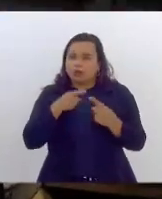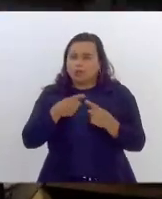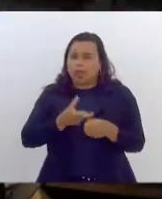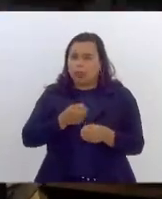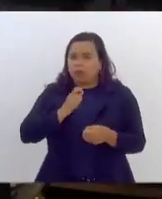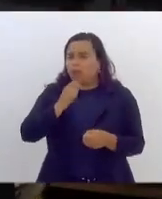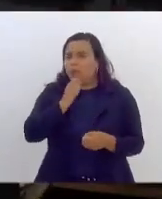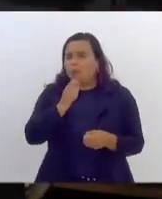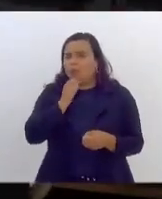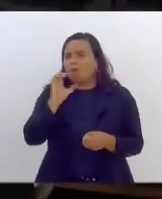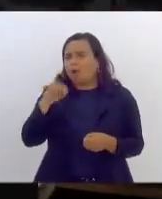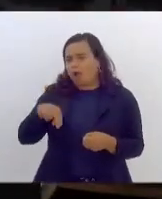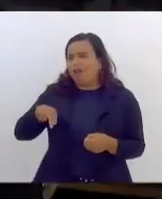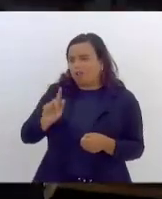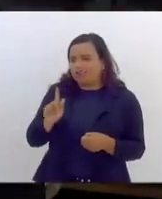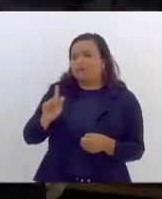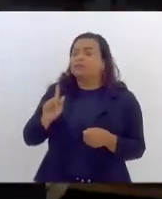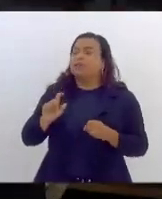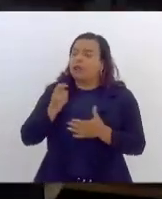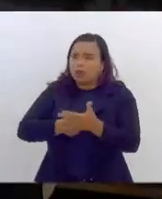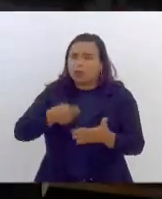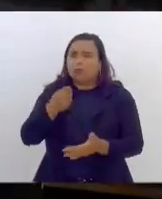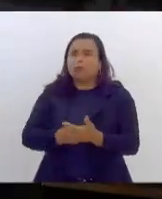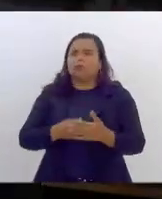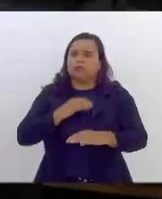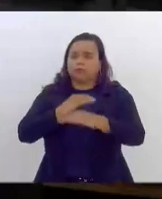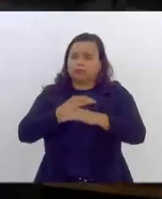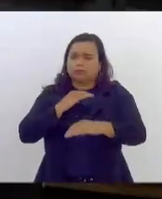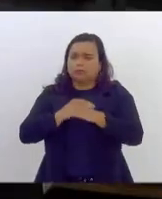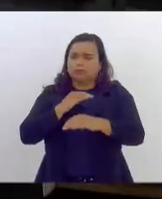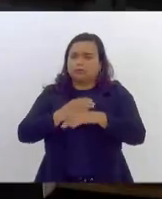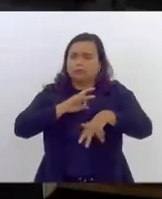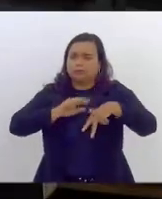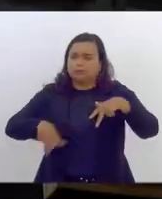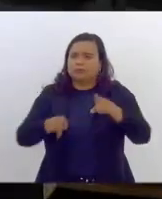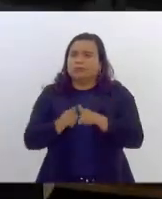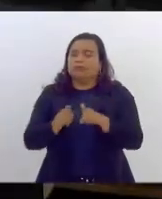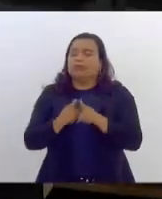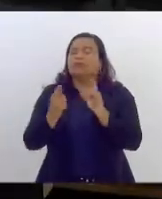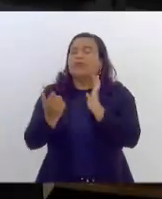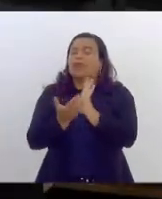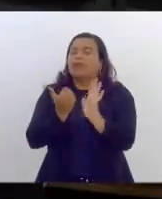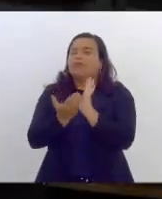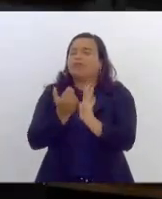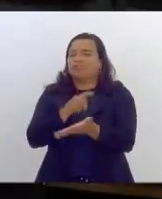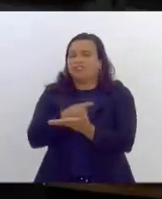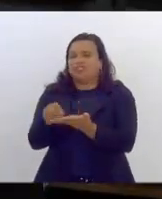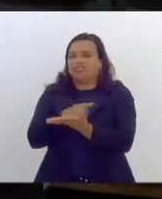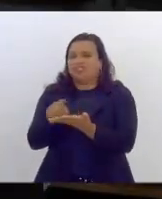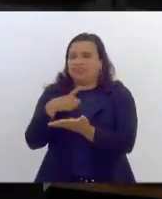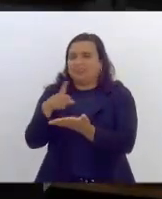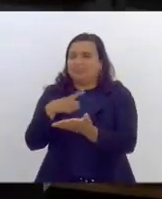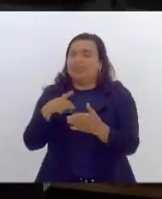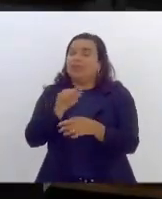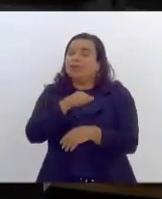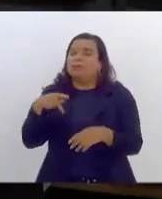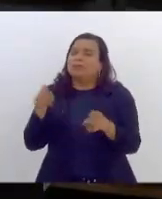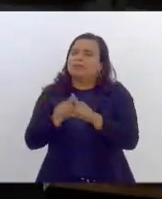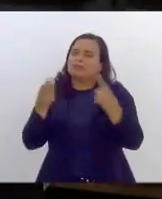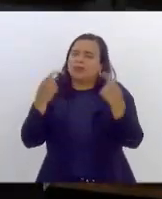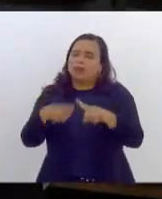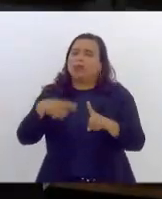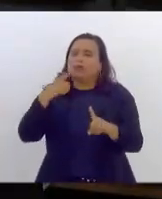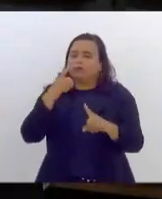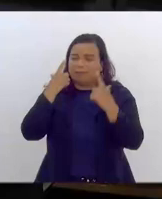que luta pela igualdade de gênero e produz uma revista digital, um aplicativo de enfrentamento à violência